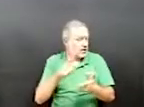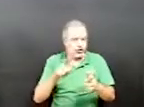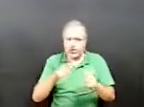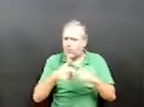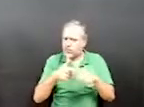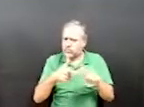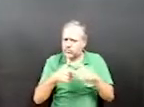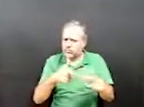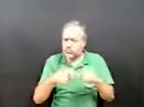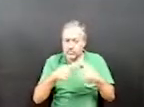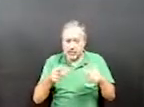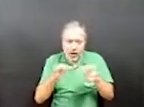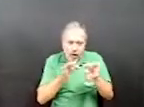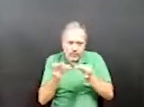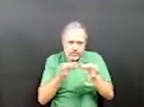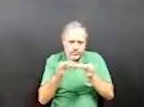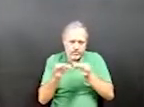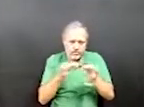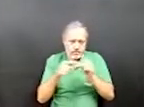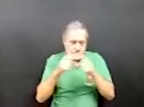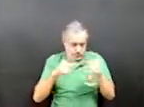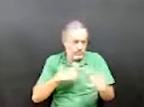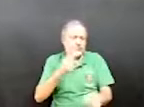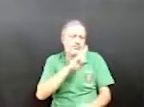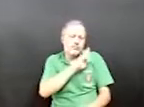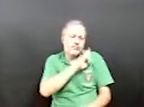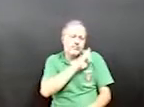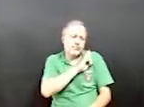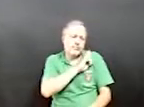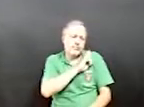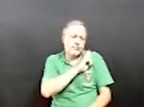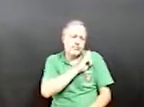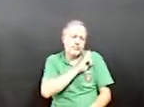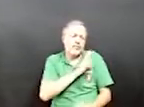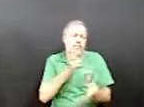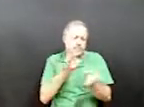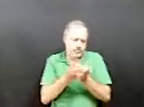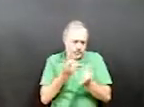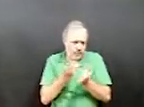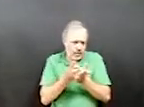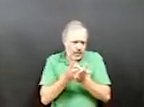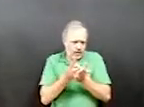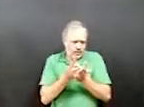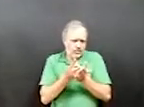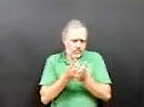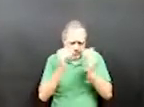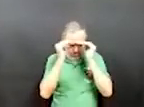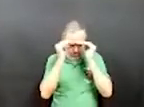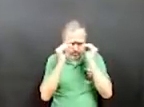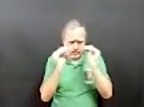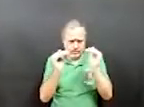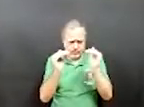isso. Então, mas consegui encaixar, mas eu tinha muito claro minhas responsabilidades. Eu sempre fui muito chato, né, com o que eu me comprometia em fazer.